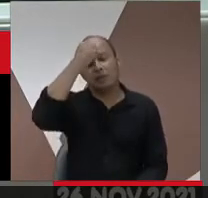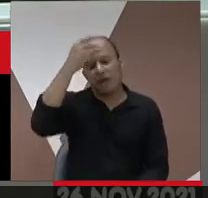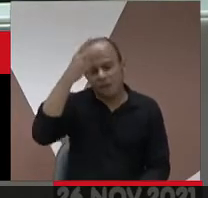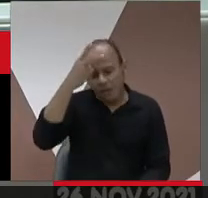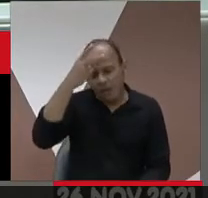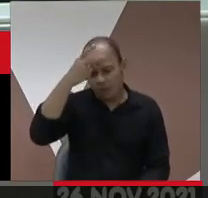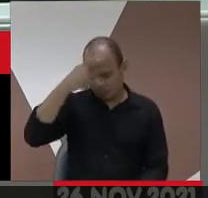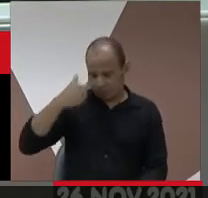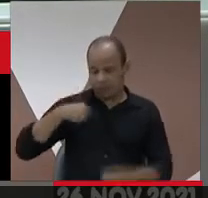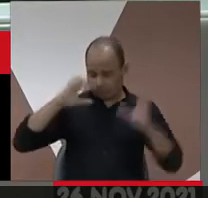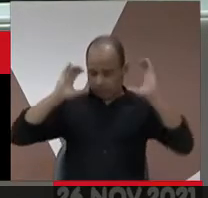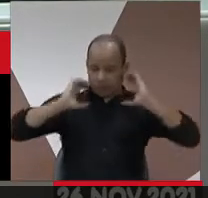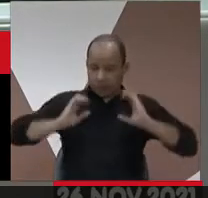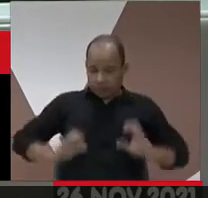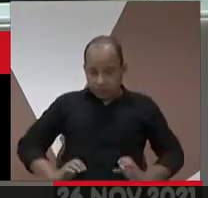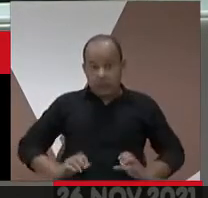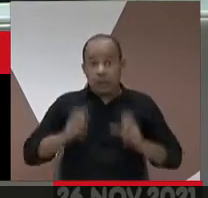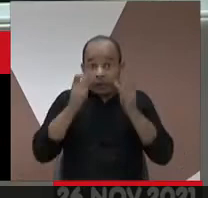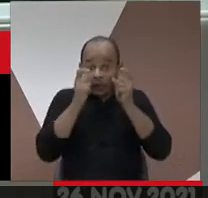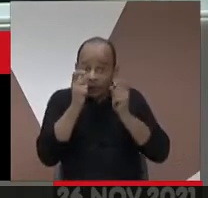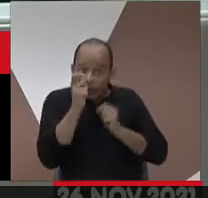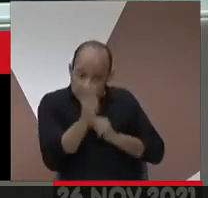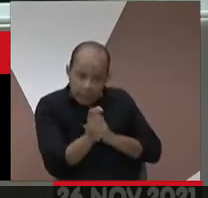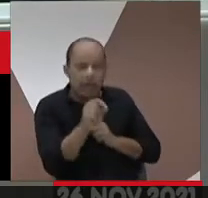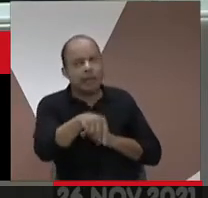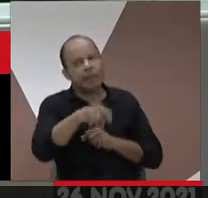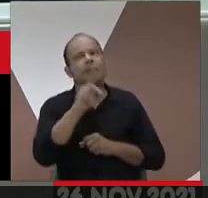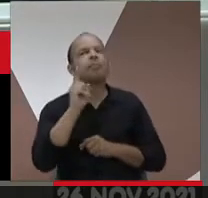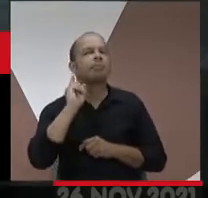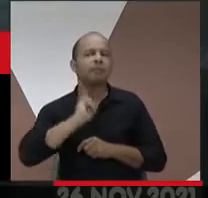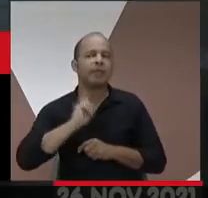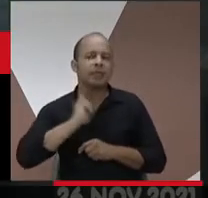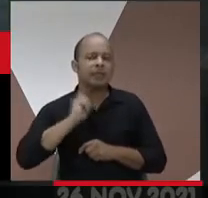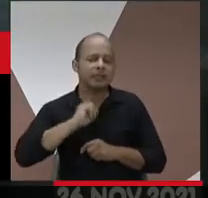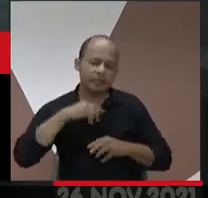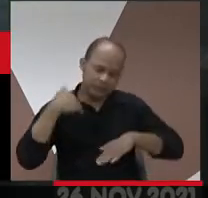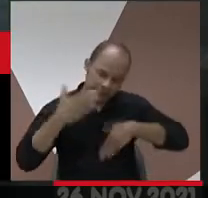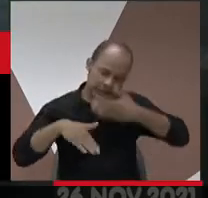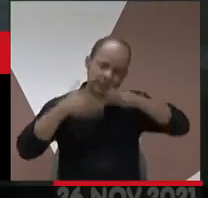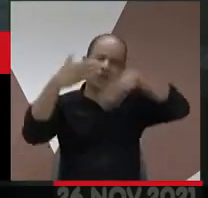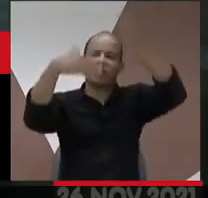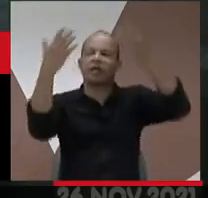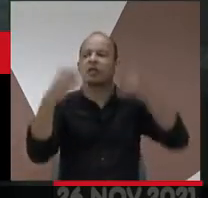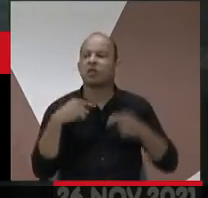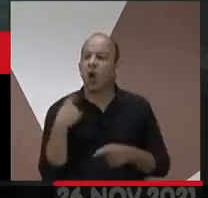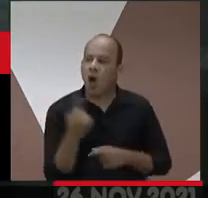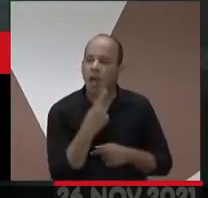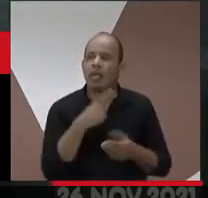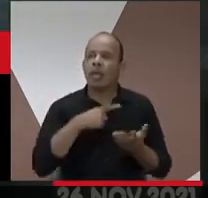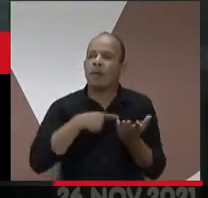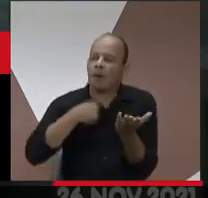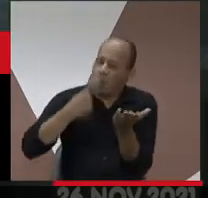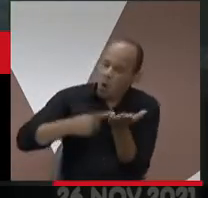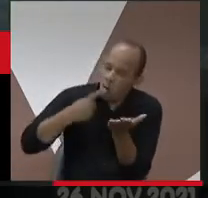pessoas interessadas ao desenvolvimento de Minas Gerais, com compromisso com a ética e a